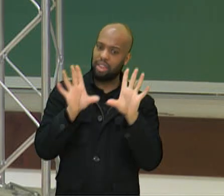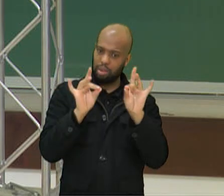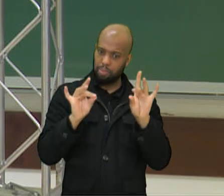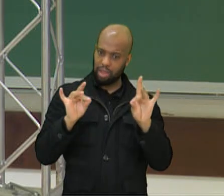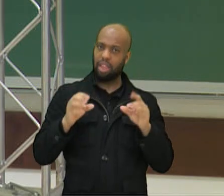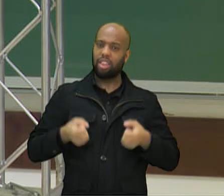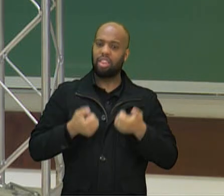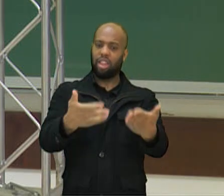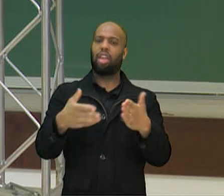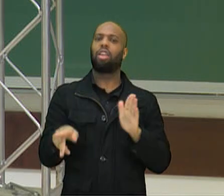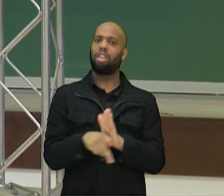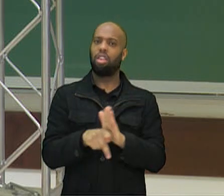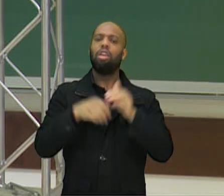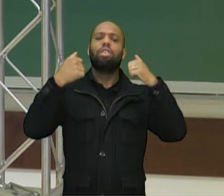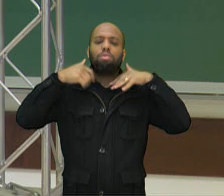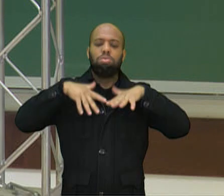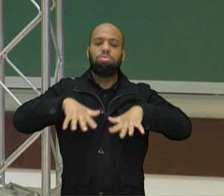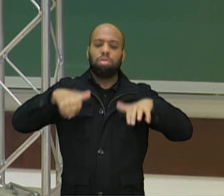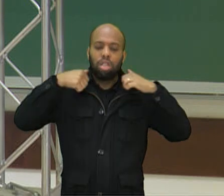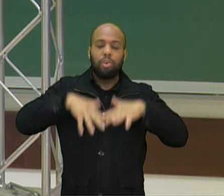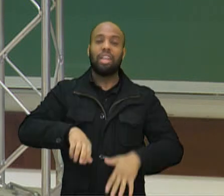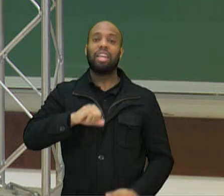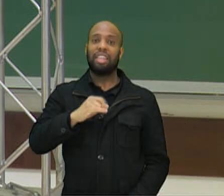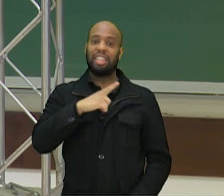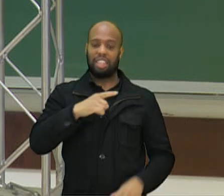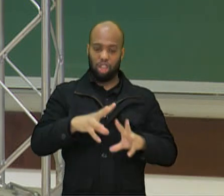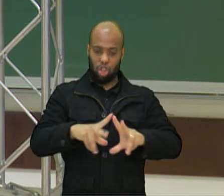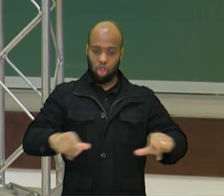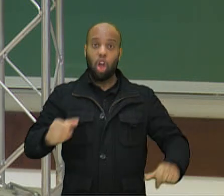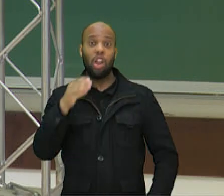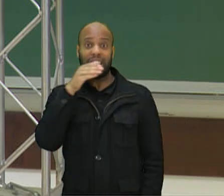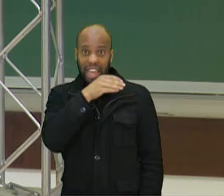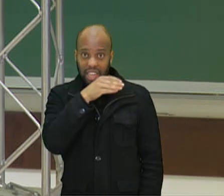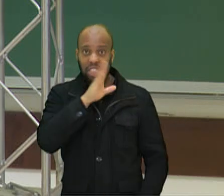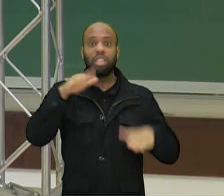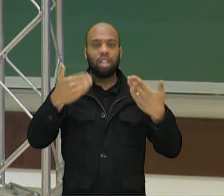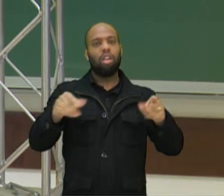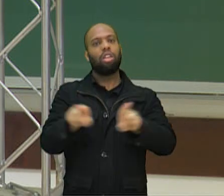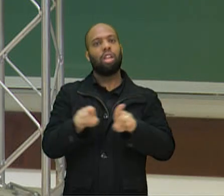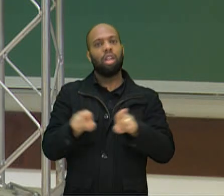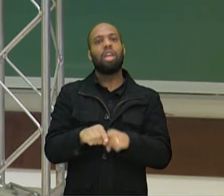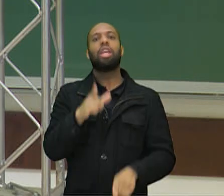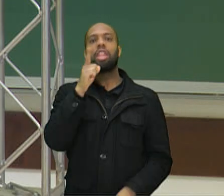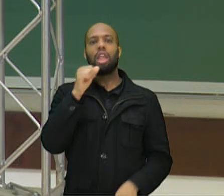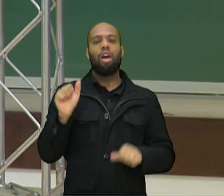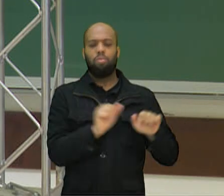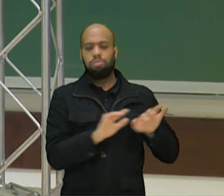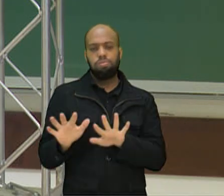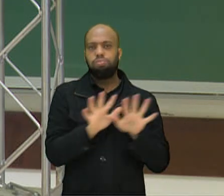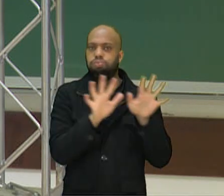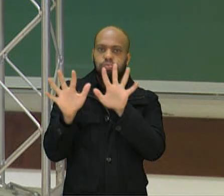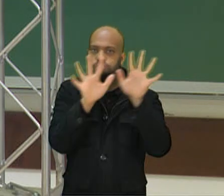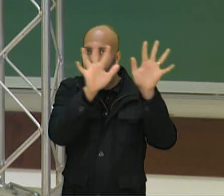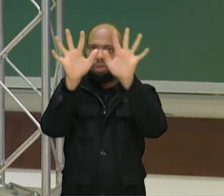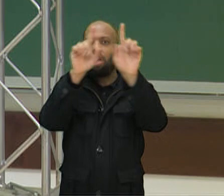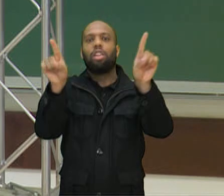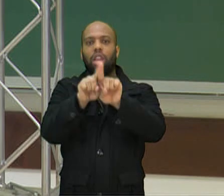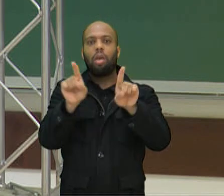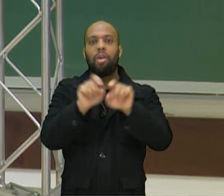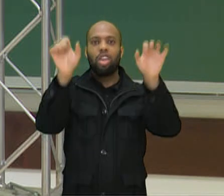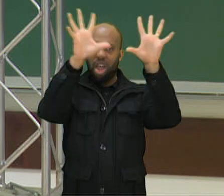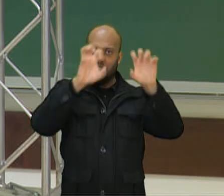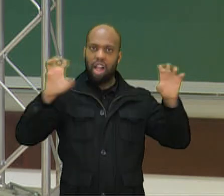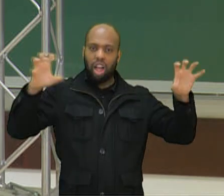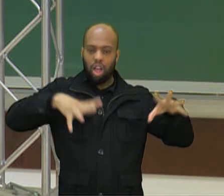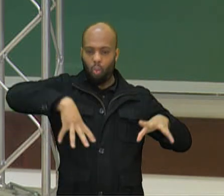meio. E aí, quando o sol aquece essas plantas, essa água vai ser aquecida, vai evaporar e vai